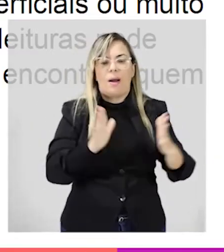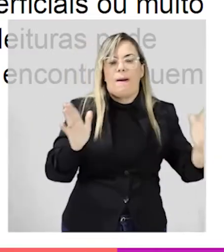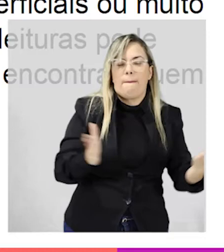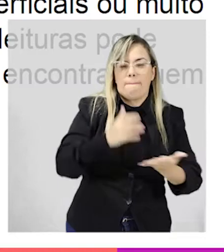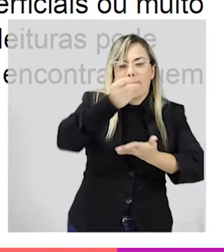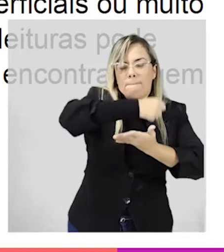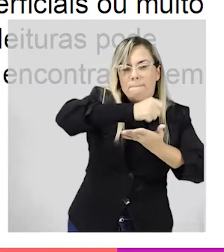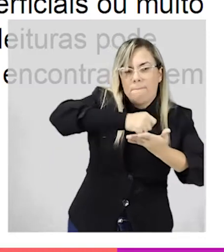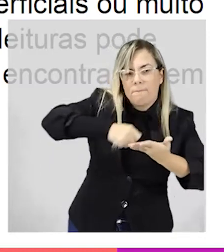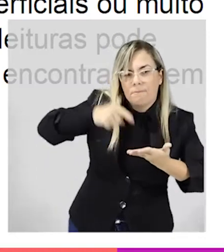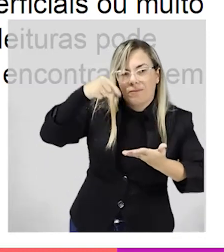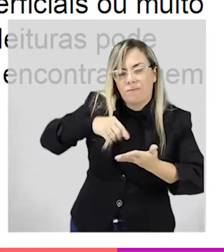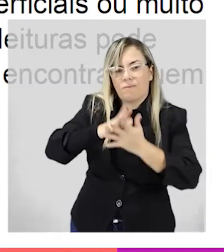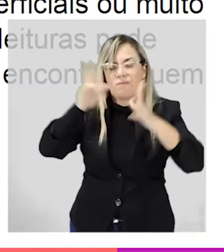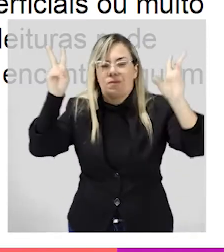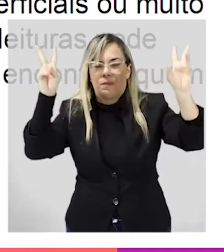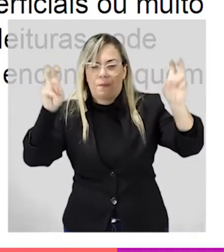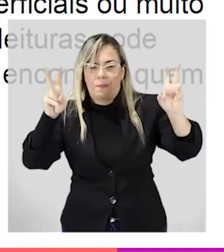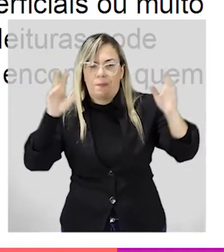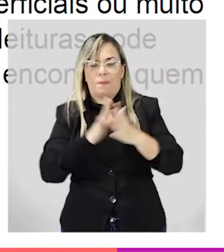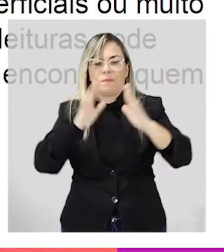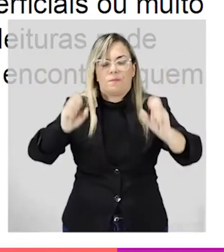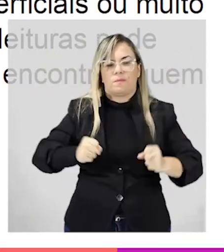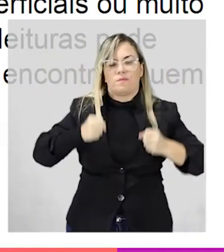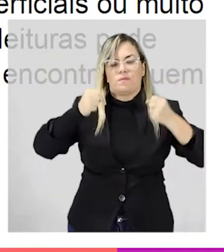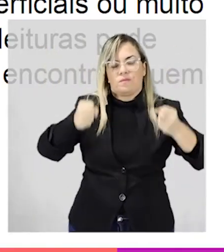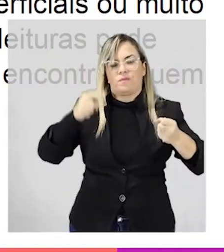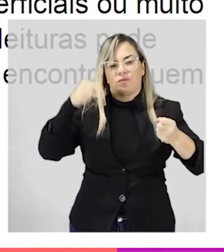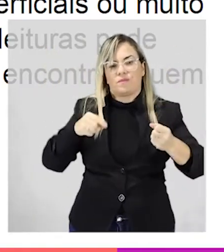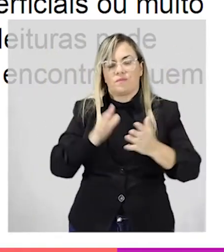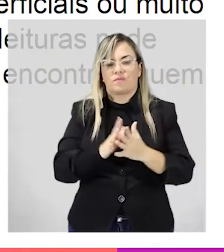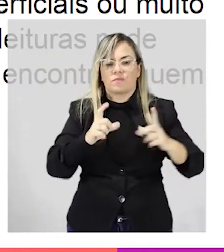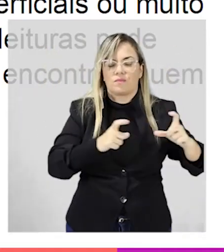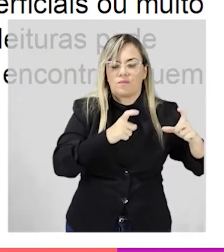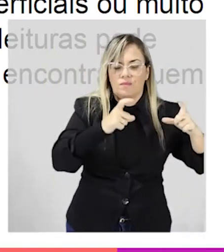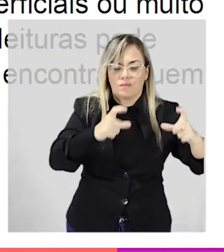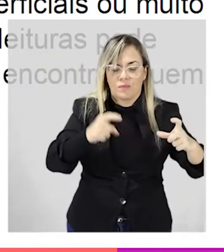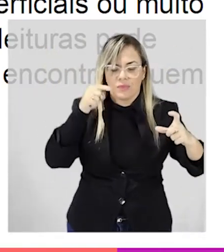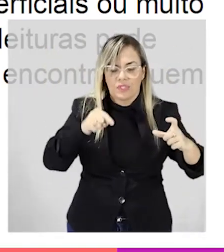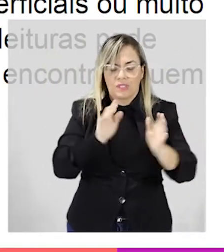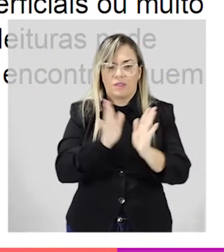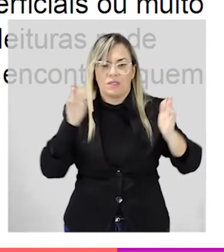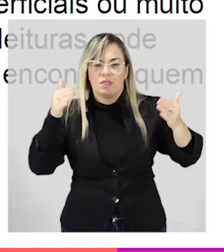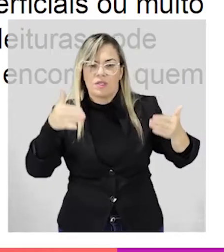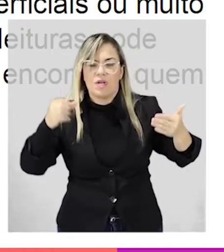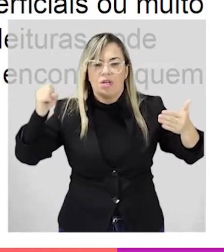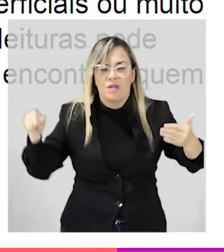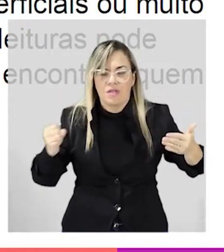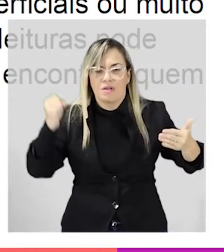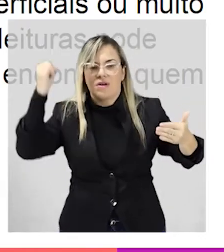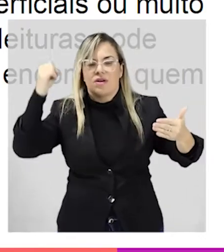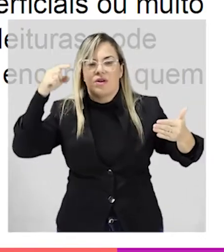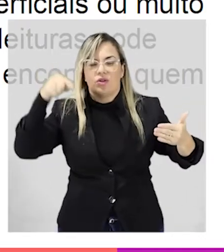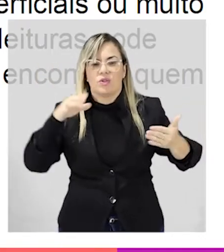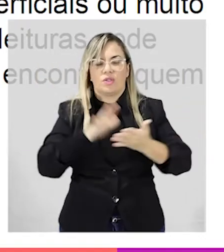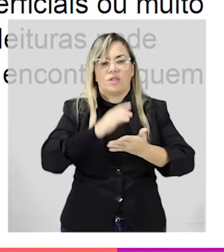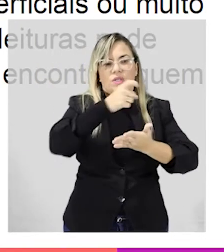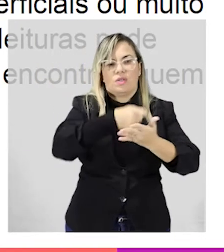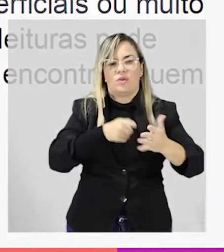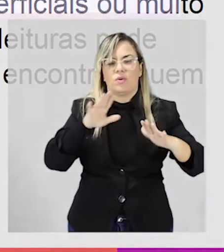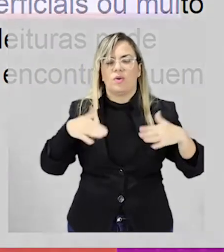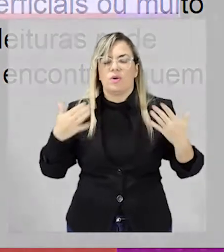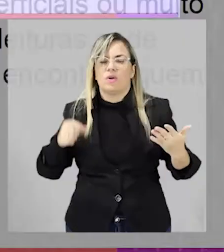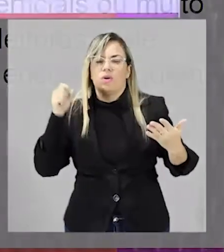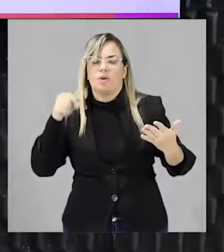abordagens do tema e nela você poderá encontrar, quem sabe, a pedra angular do seu texto. Turma, o que seria